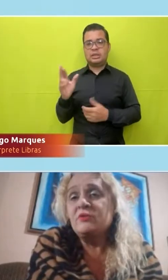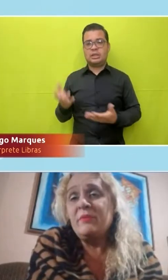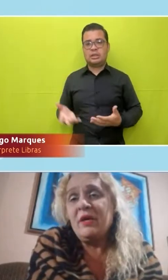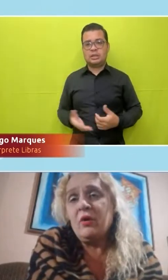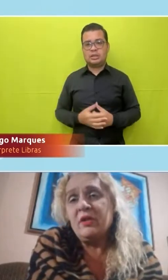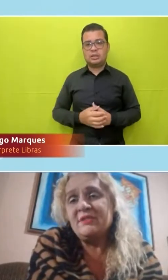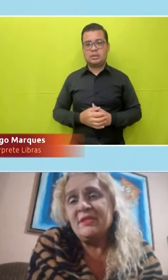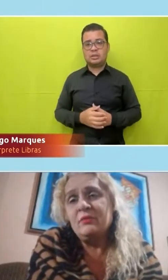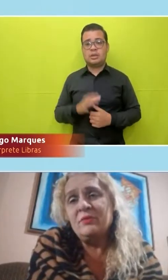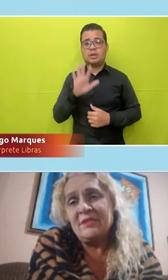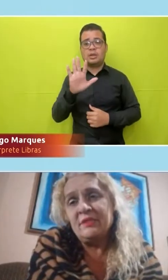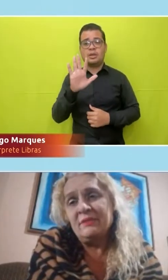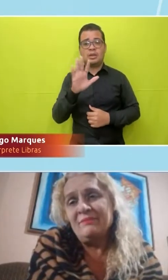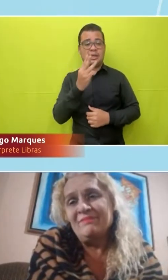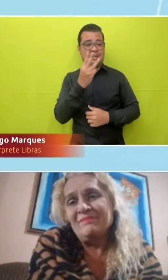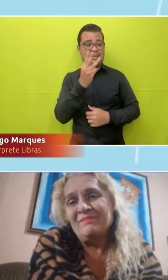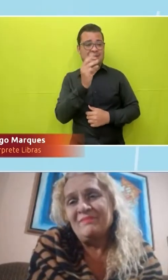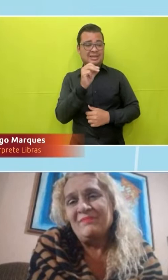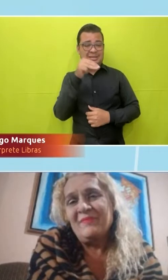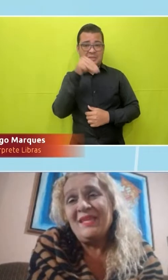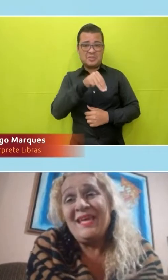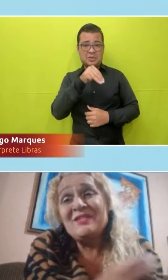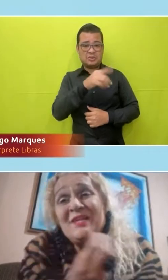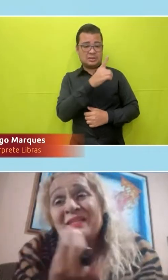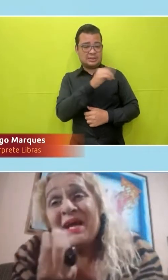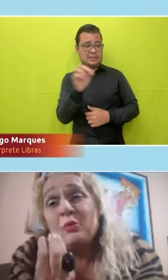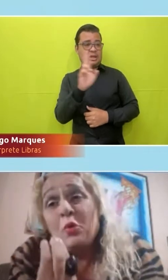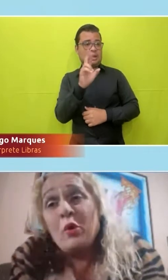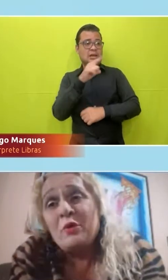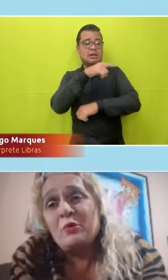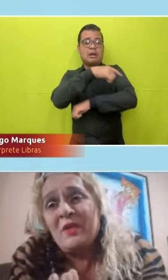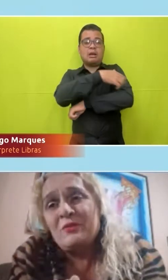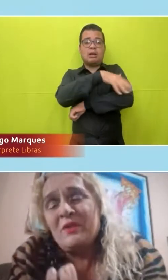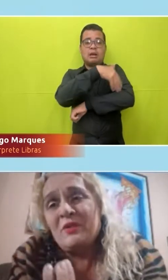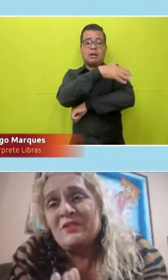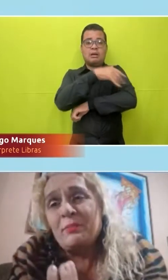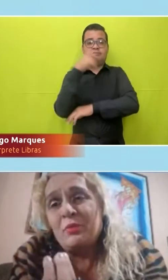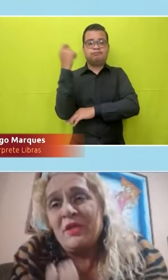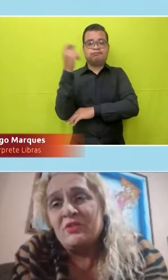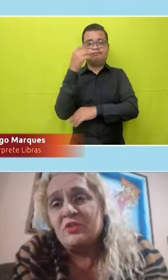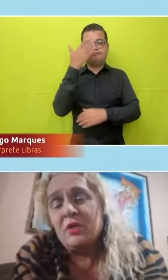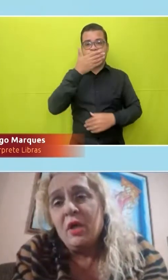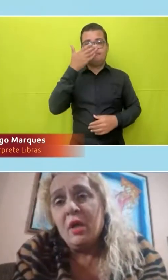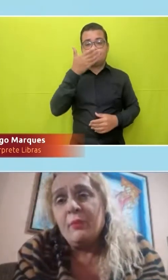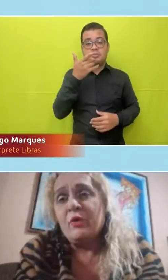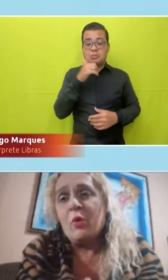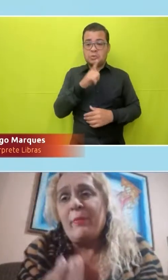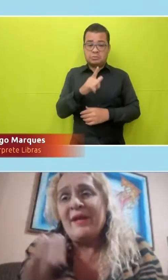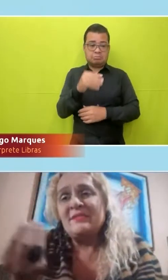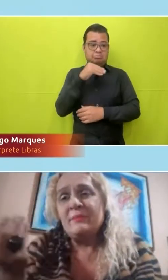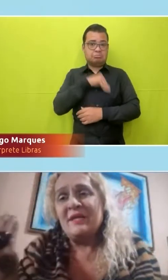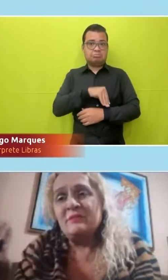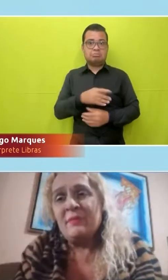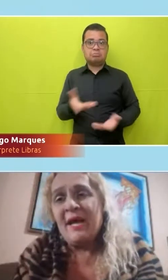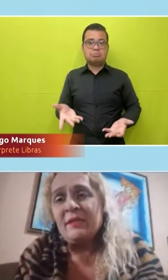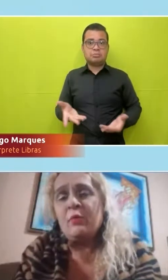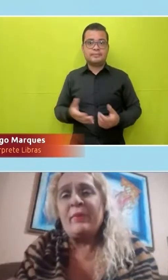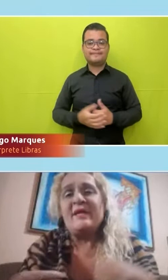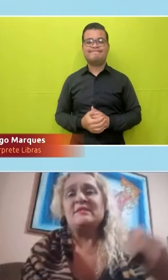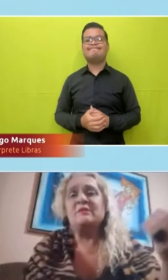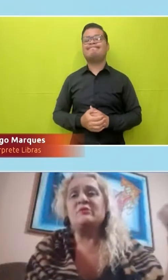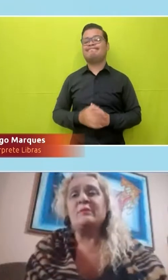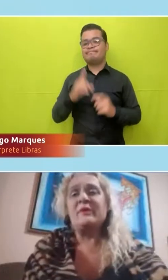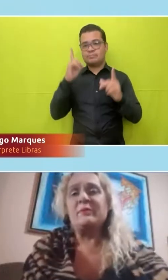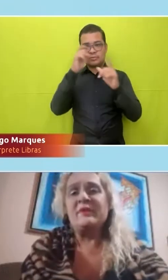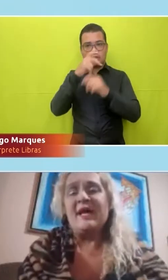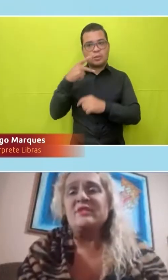isso em meia hora numa esquina. E isso é antagônico dentro da nossa política, porque um país que mais mata é um país que